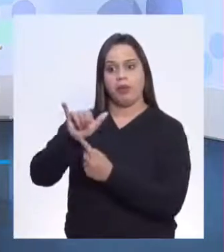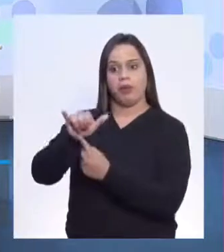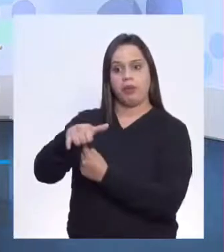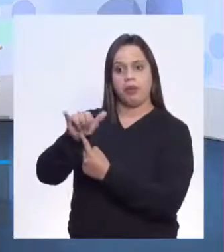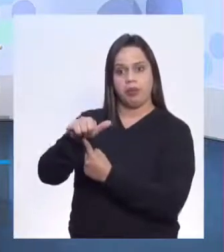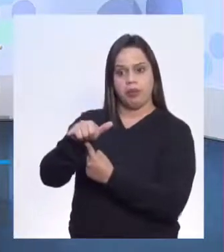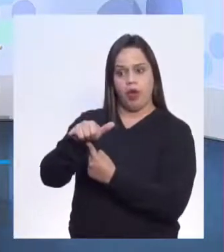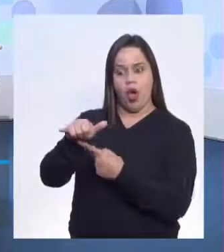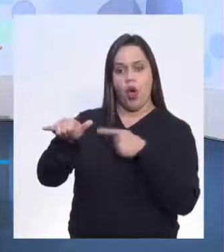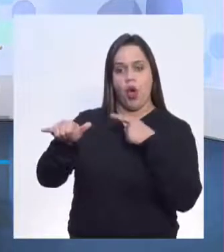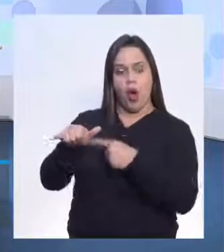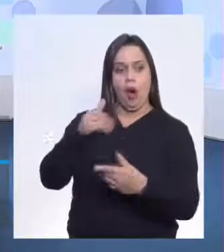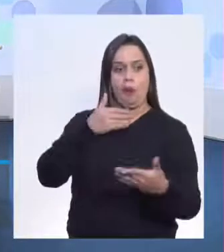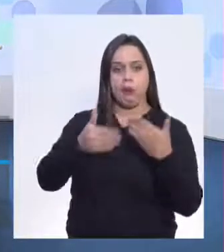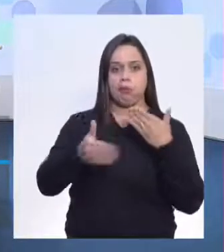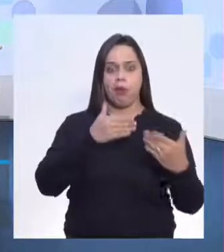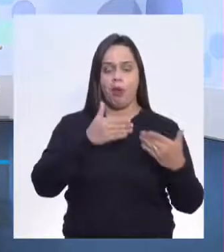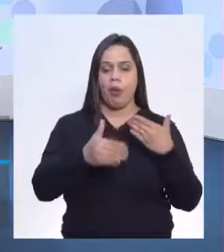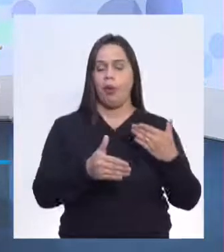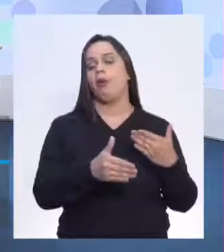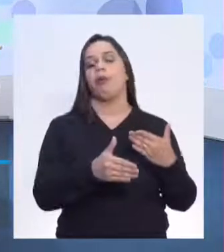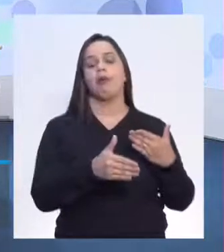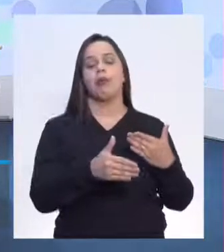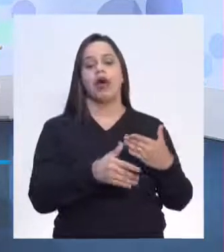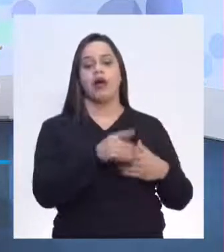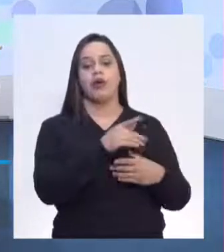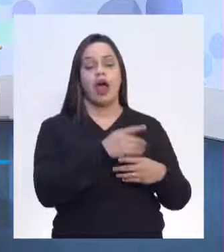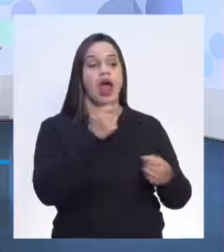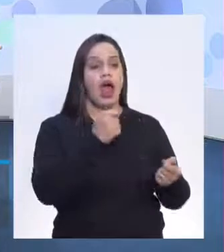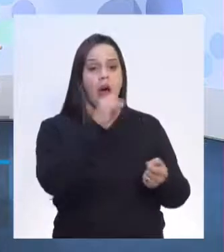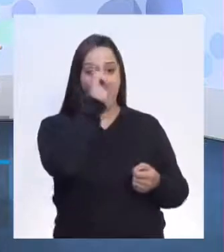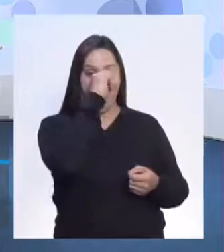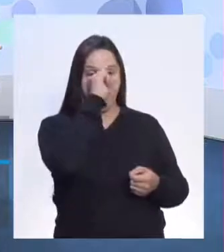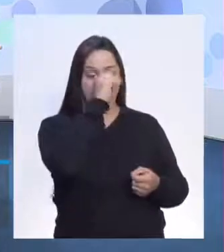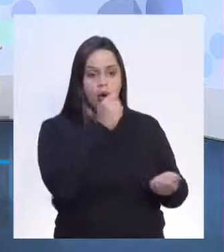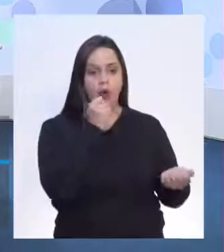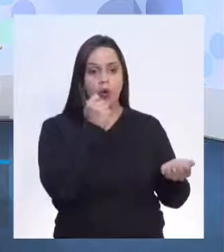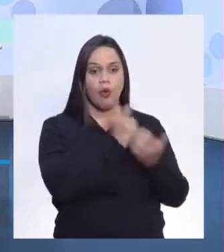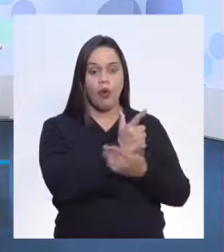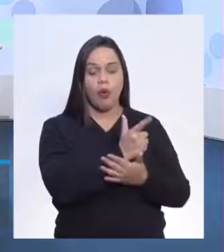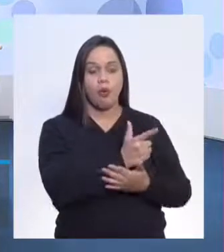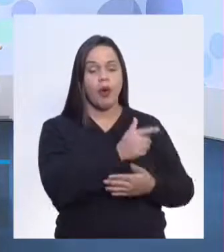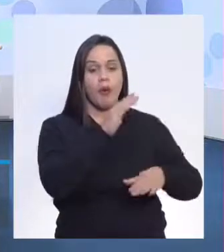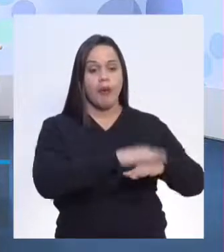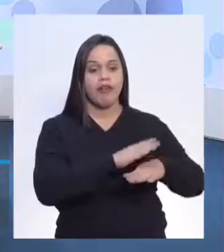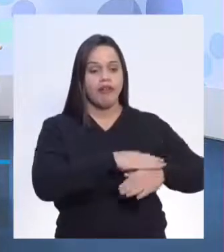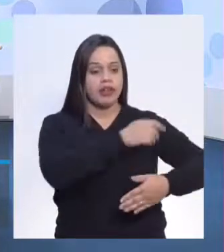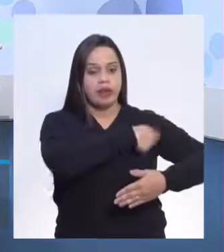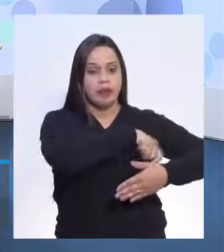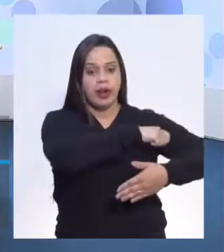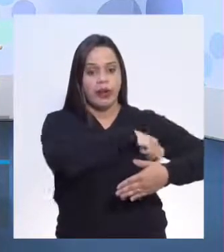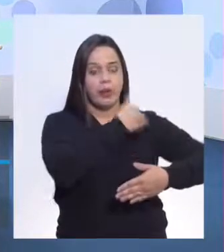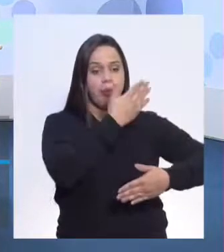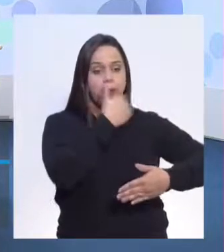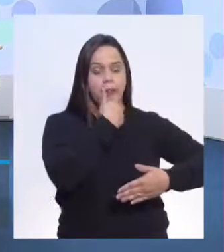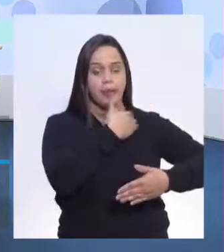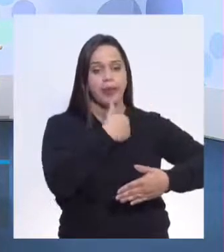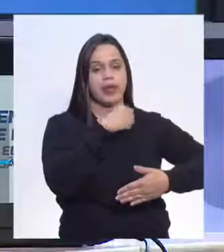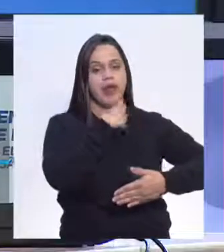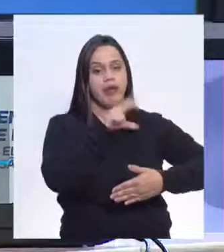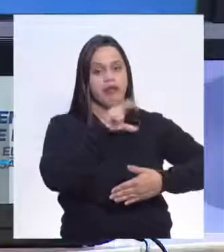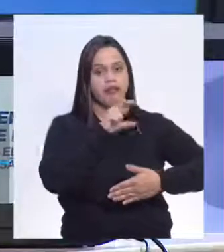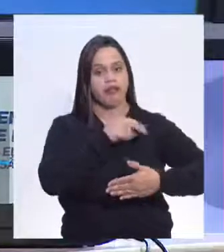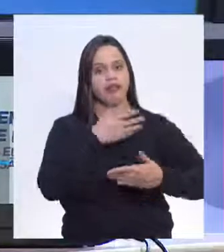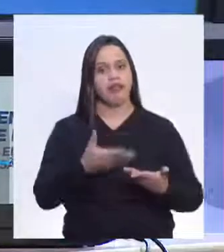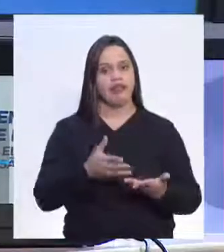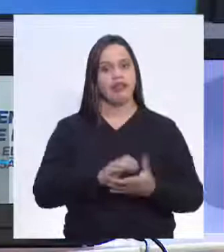um porco gordão que a Dona Benta comprou lá para fazer, para cozinhar. Polêmico, não é?